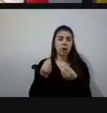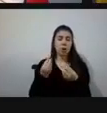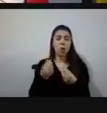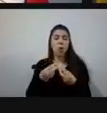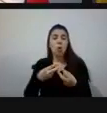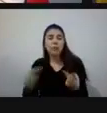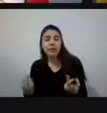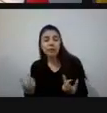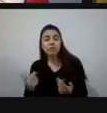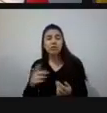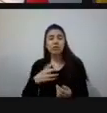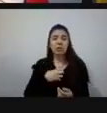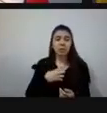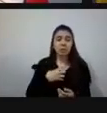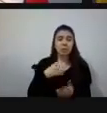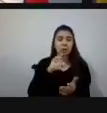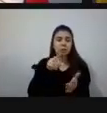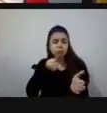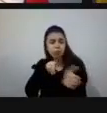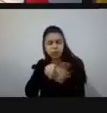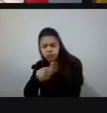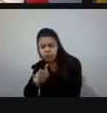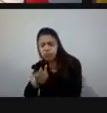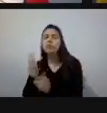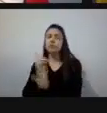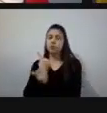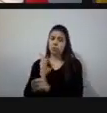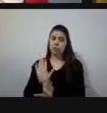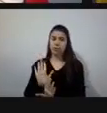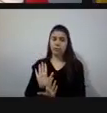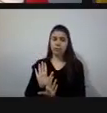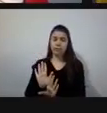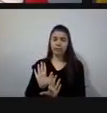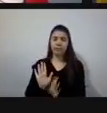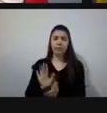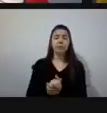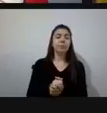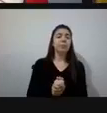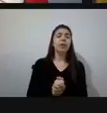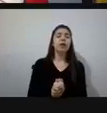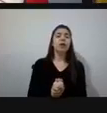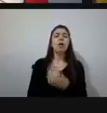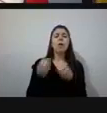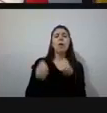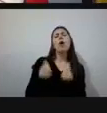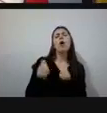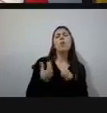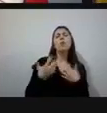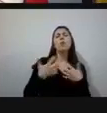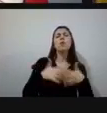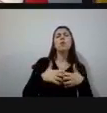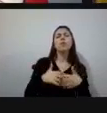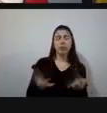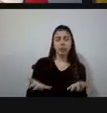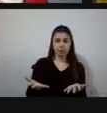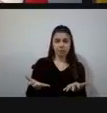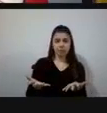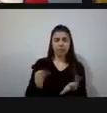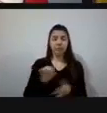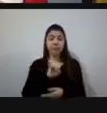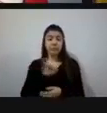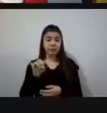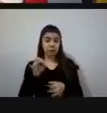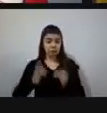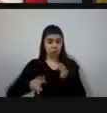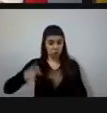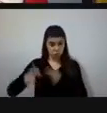amigos, que são a escola. Então, como funciona? Se de repente um juiz entende lá que a vítima de